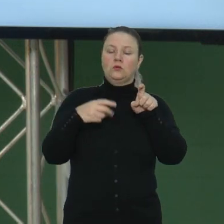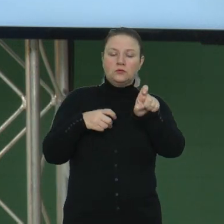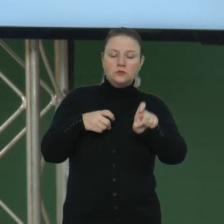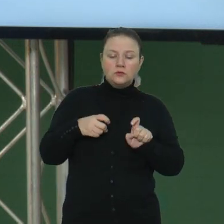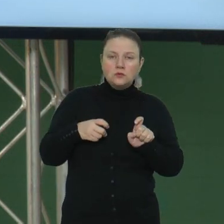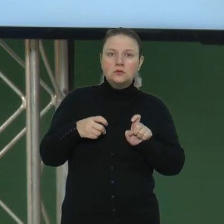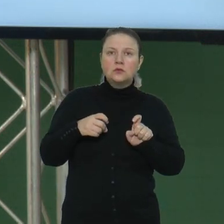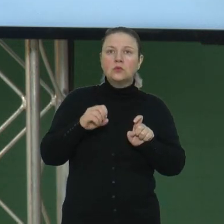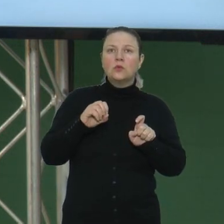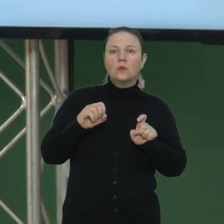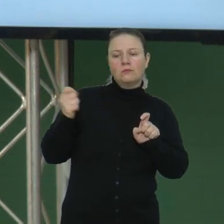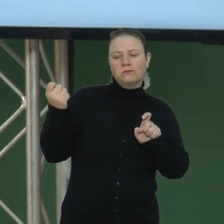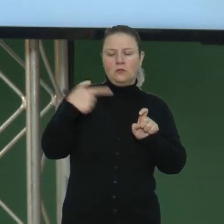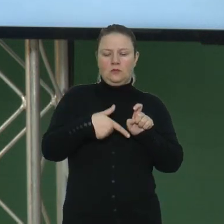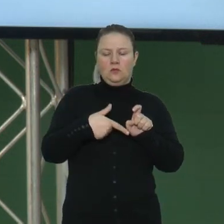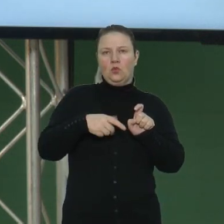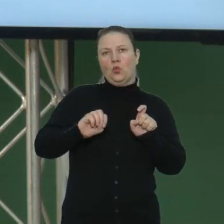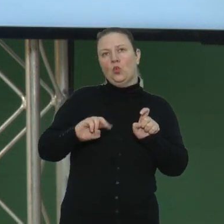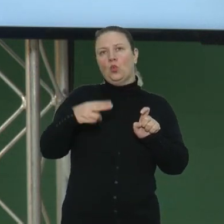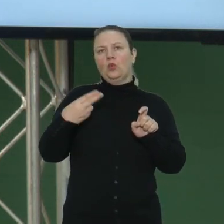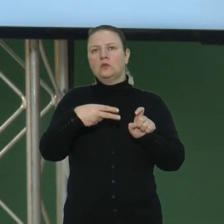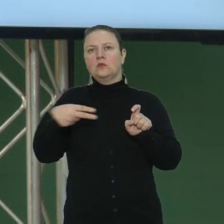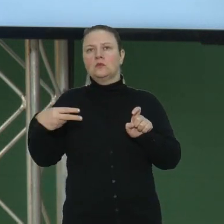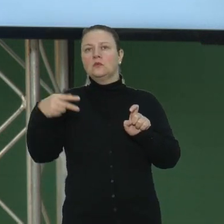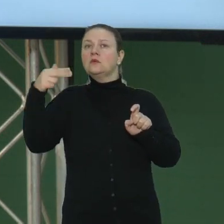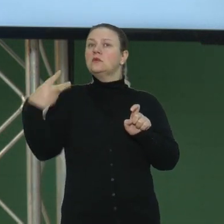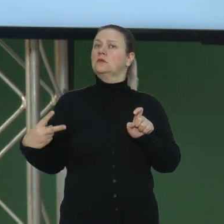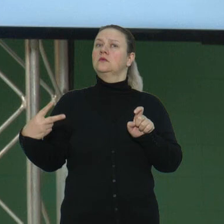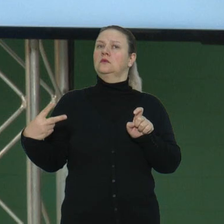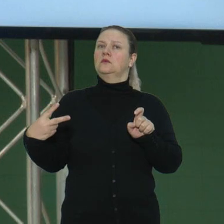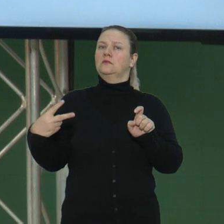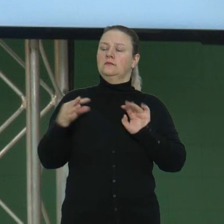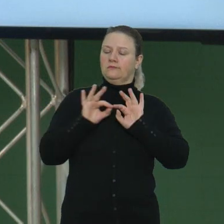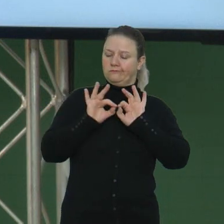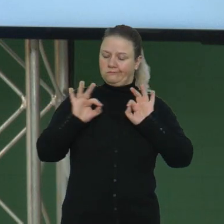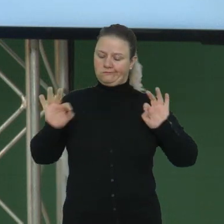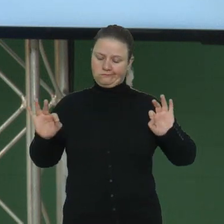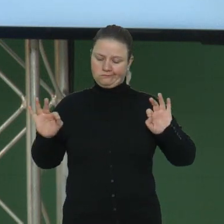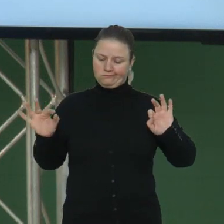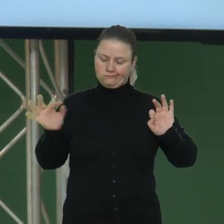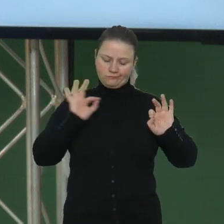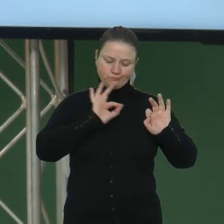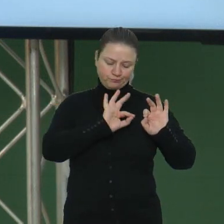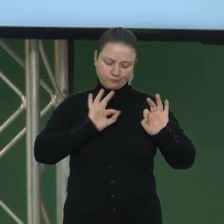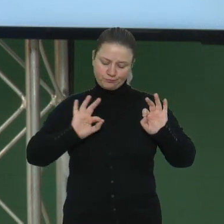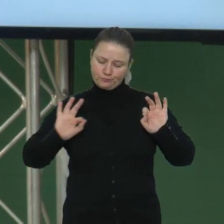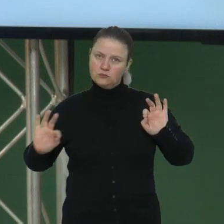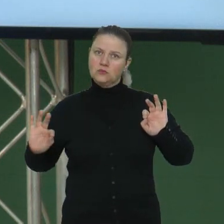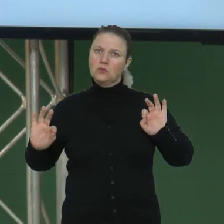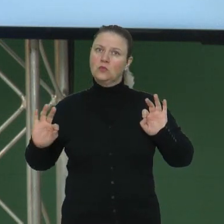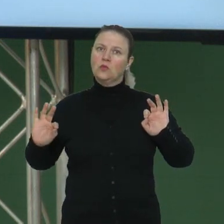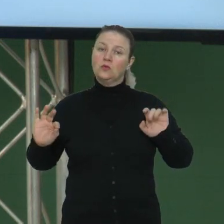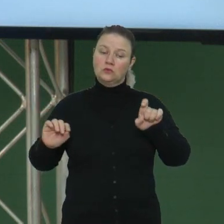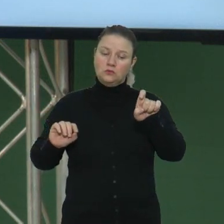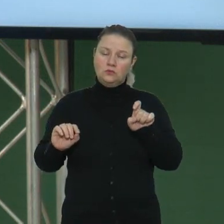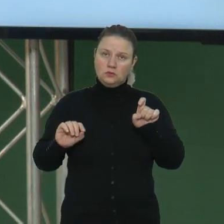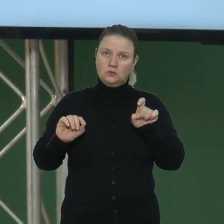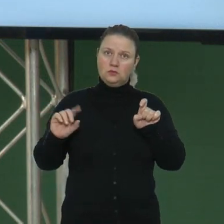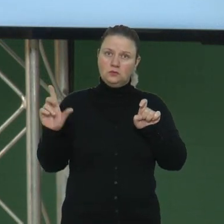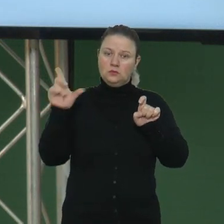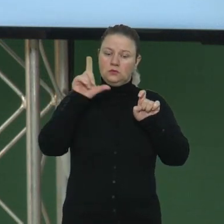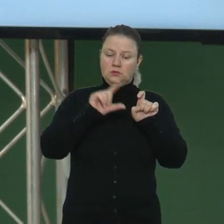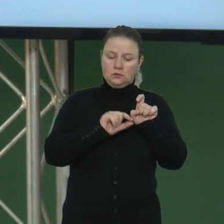x maior ou igual ao 2. Colocando isso na reta, percebam aqui, x menor do que o menos 2 e